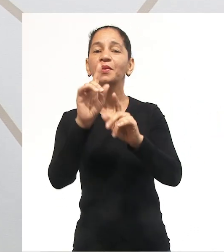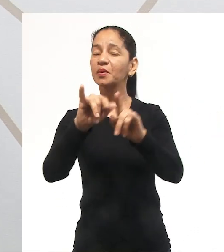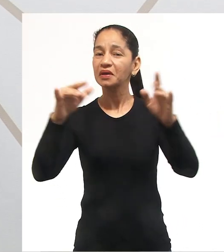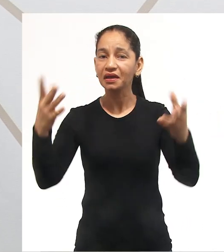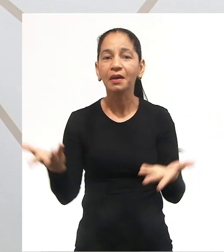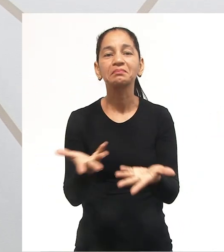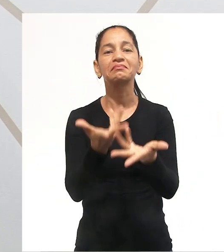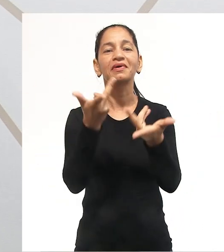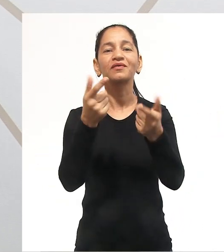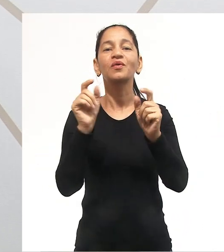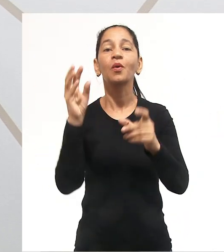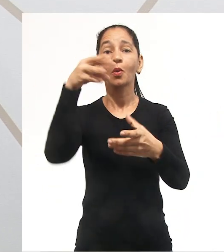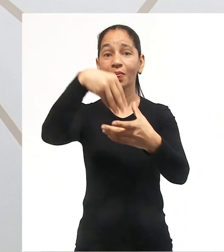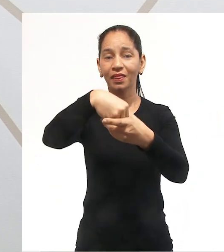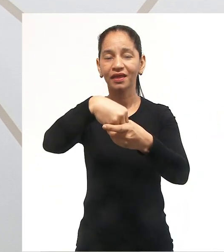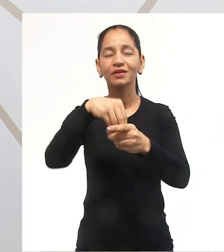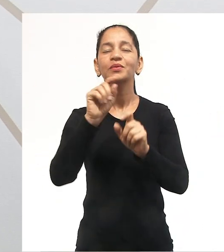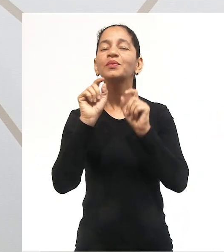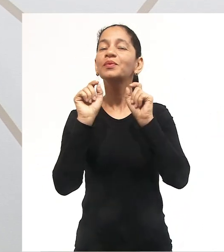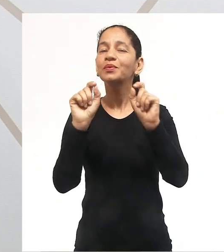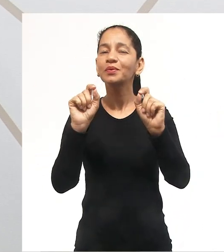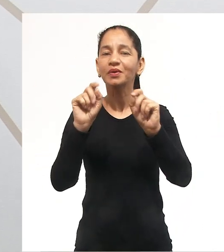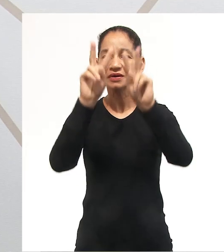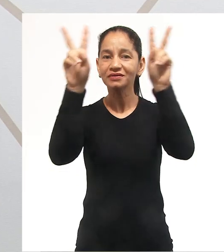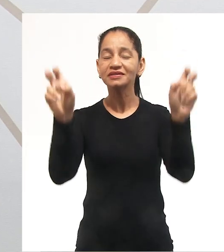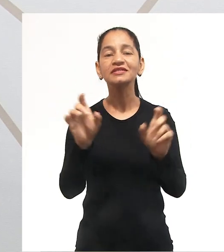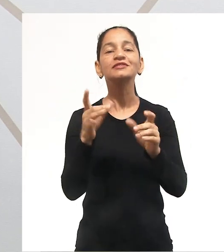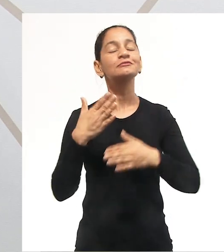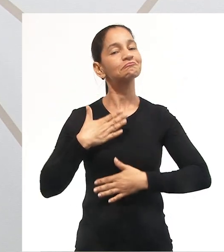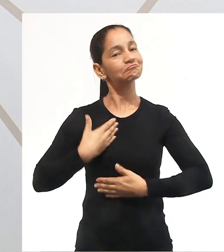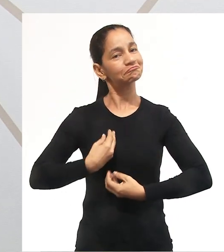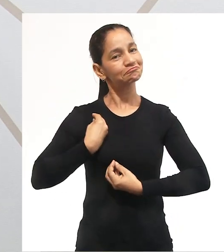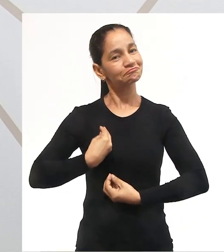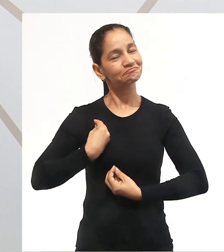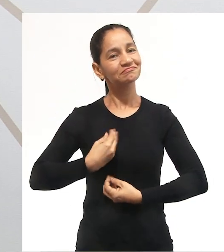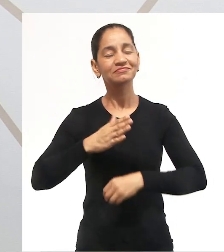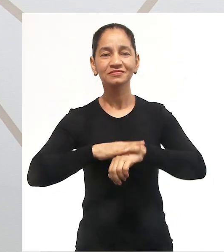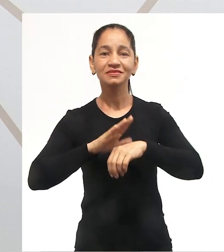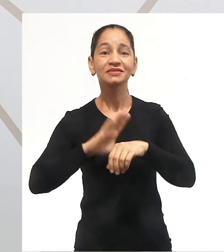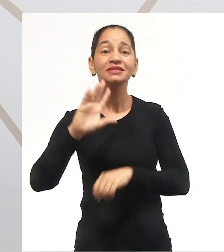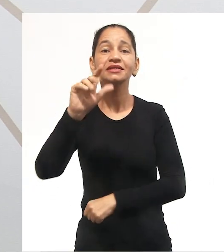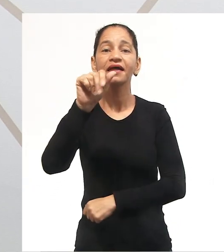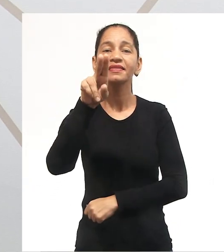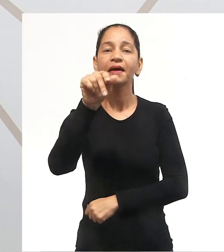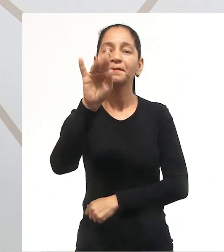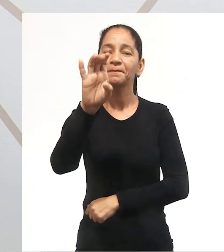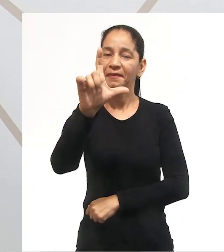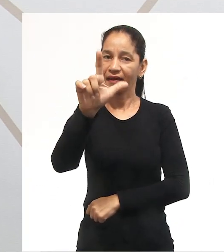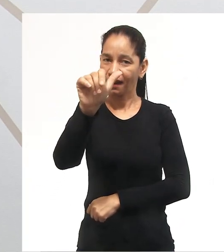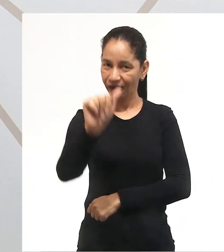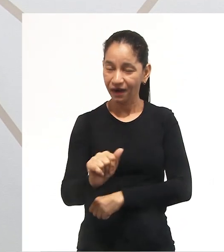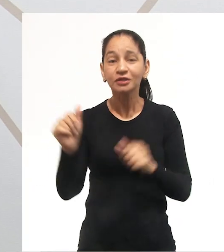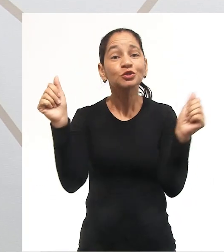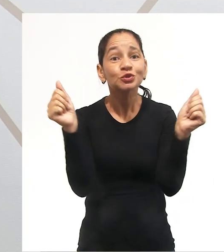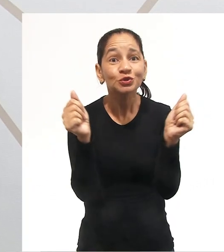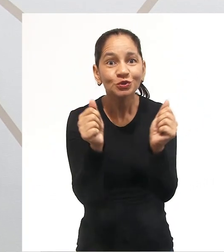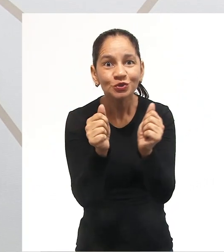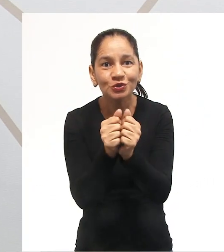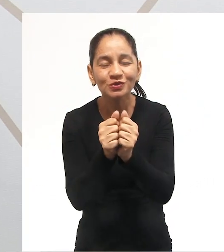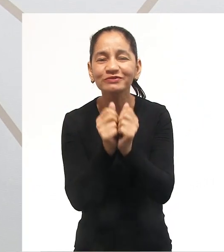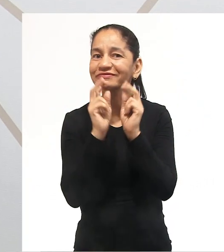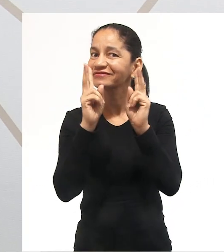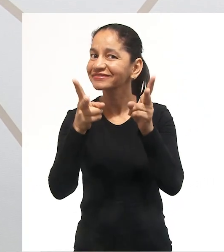tem estreia dentro do Congresso Amazônico de Pedagogia e eu sou a professora Anabela Barbosa. Juntinhos